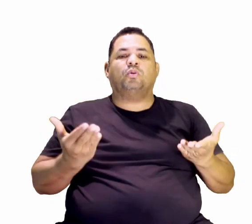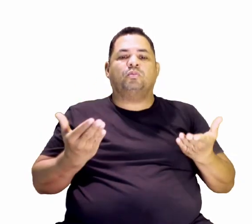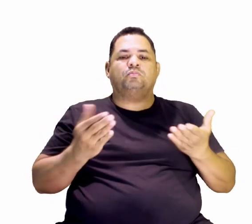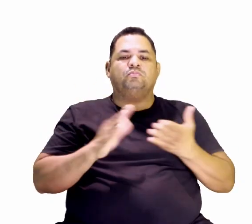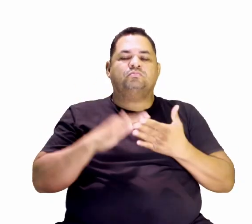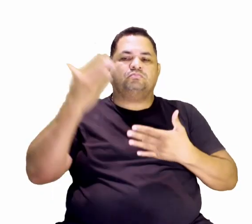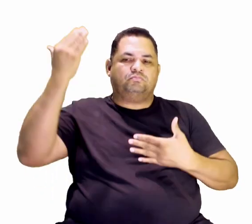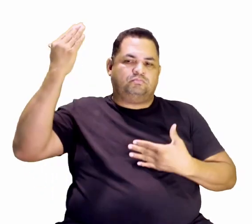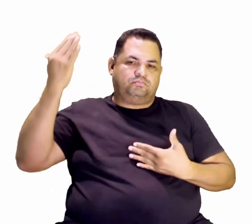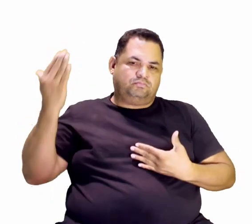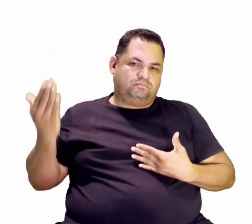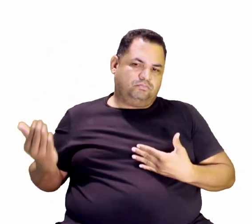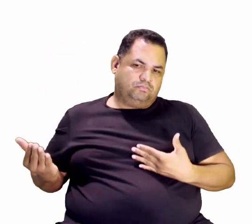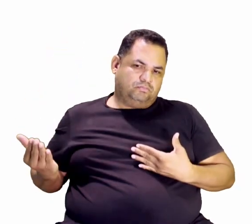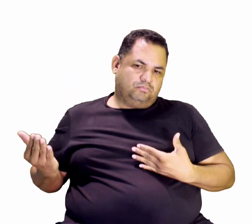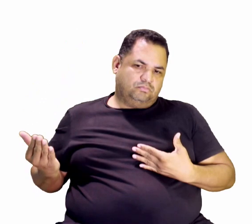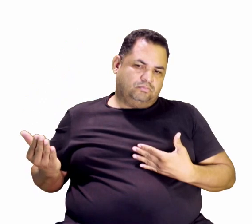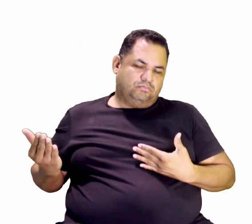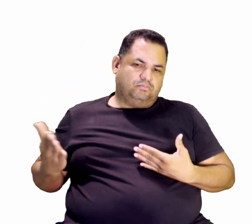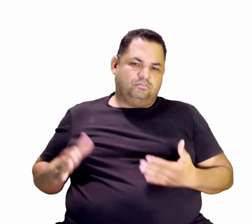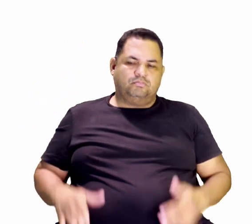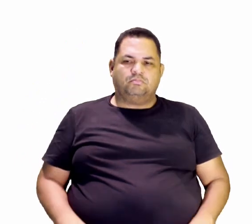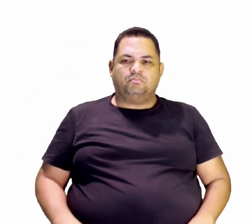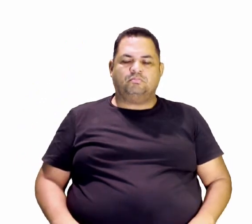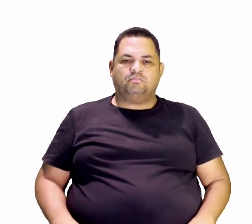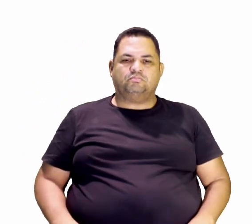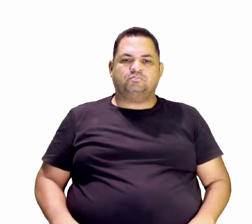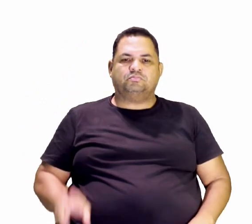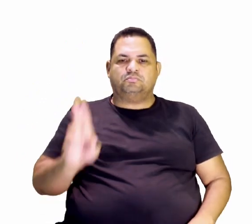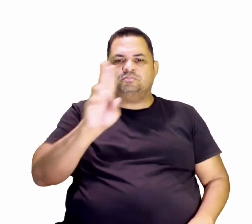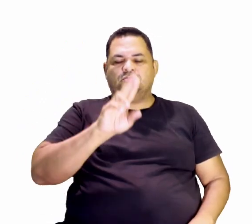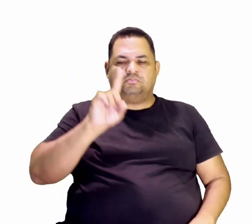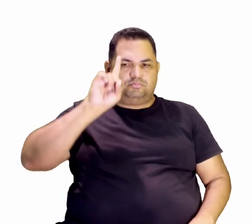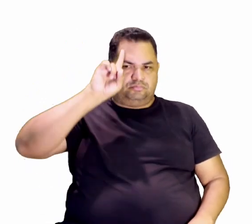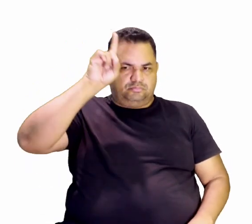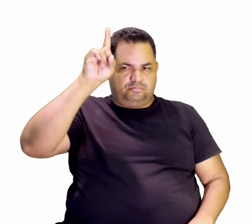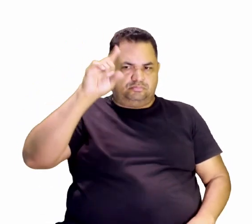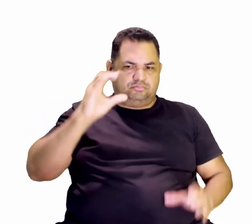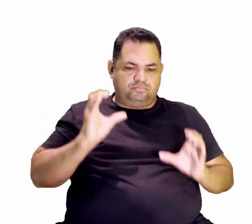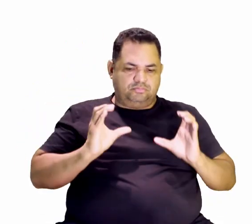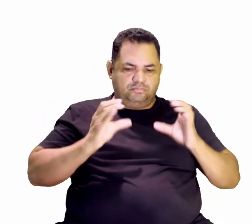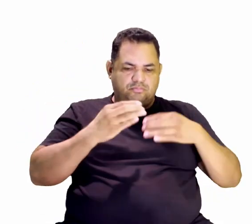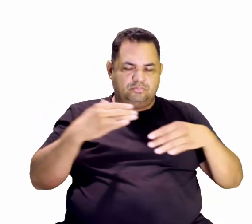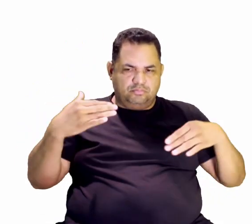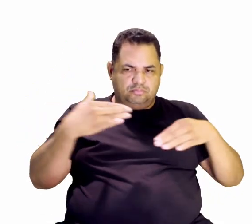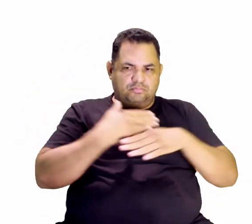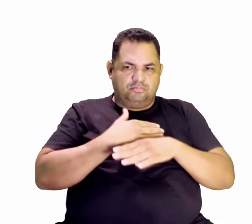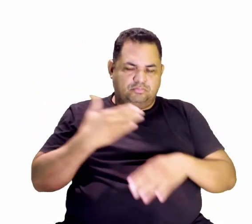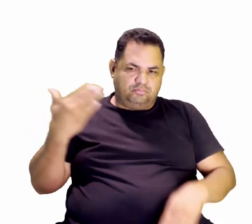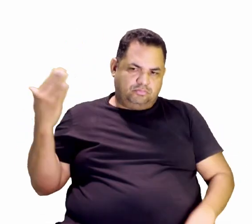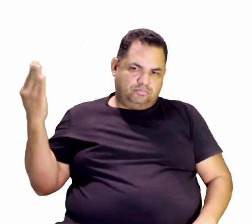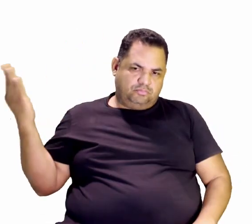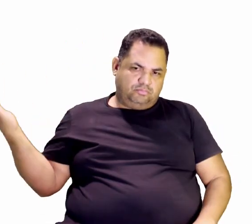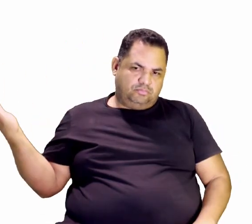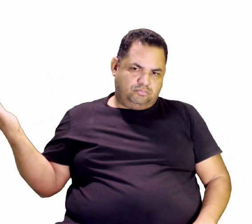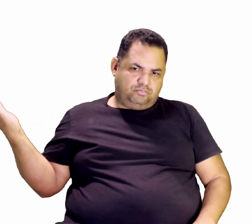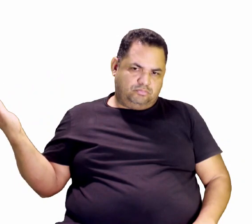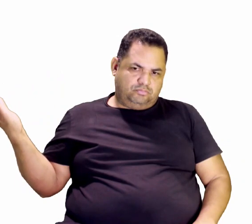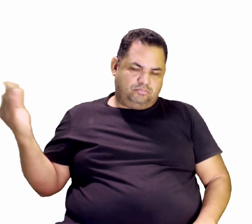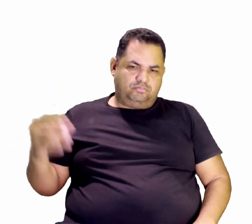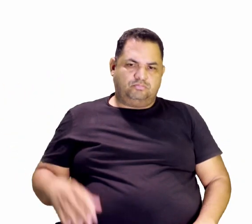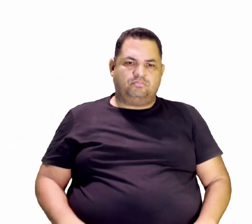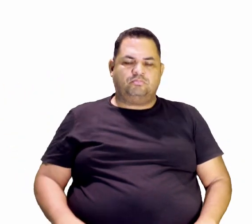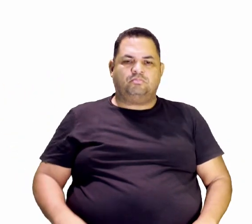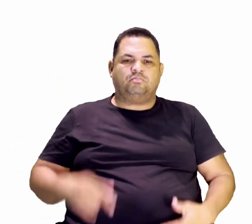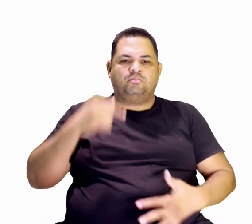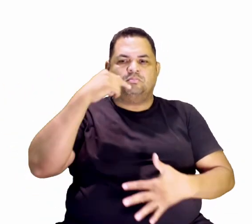expressa, que traz, que se utiliza dessa ideia de tribo urbana? Lá no início da nossa aula,